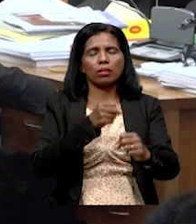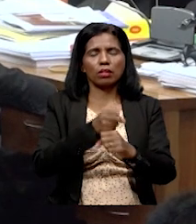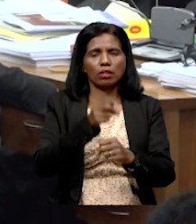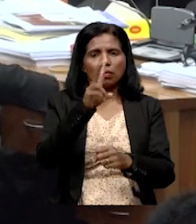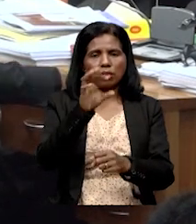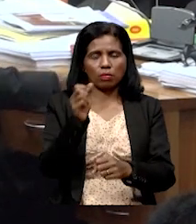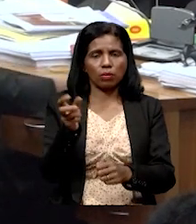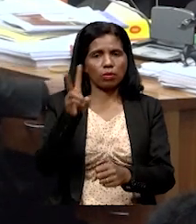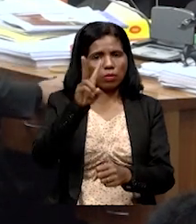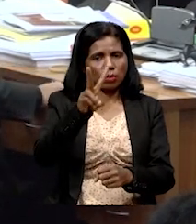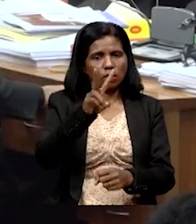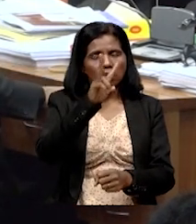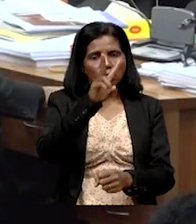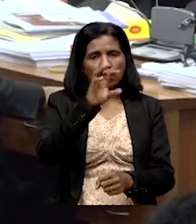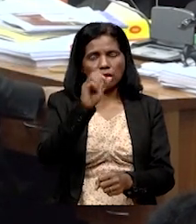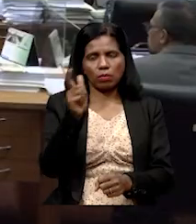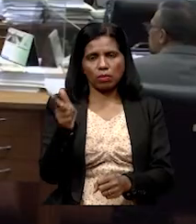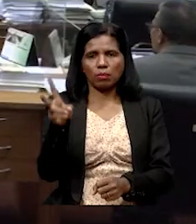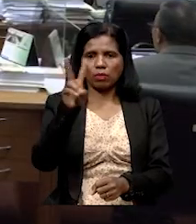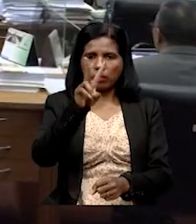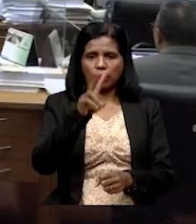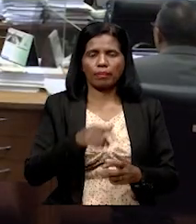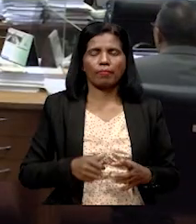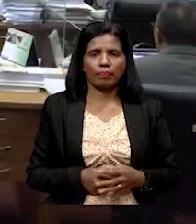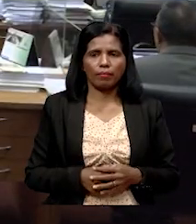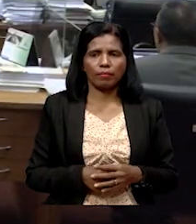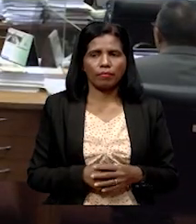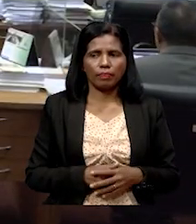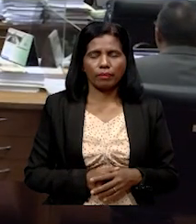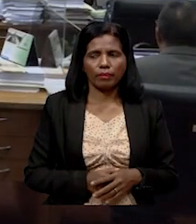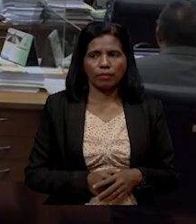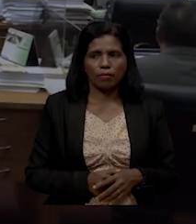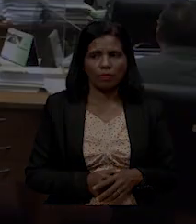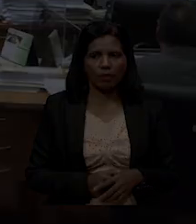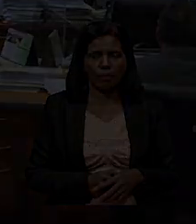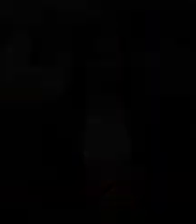rua, to rihung rua rua nulo recém rua. Fátima Pereira, GMN.